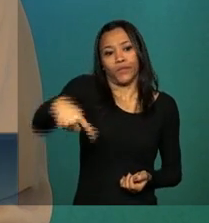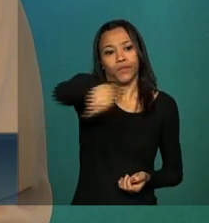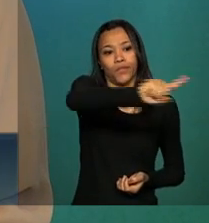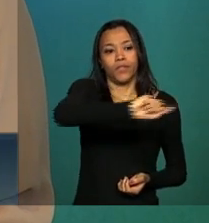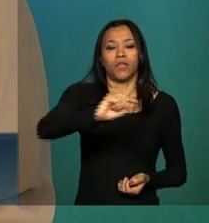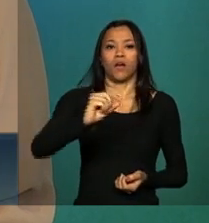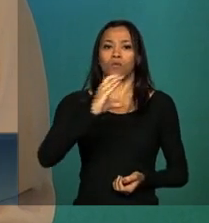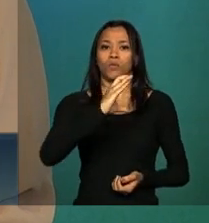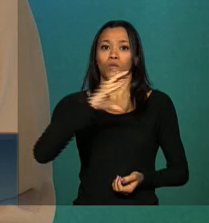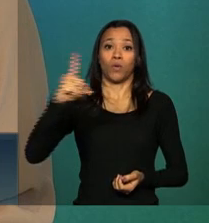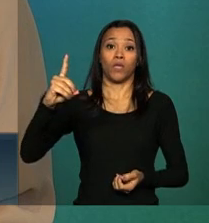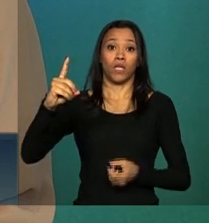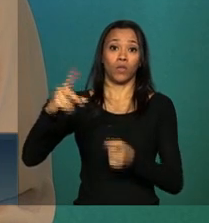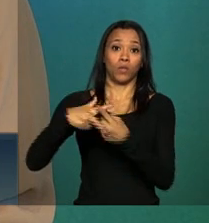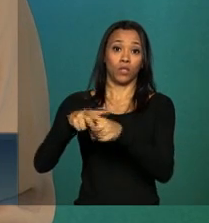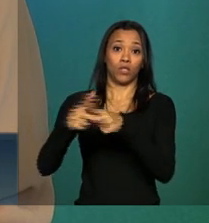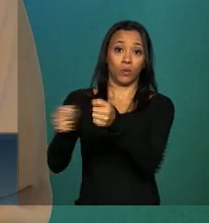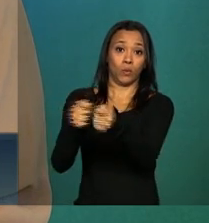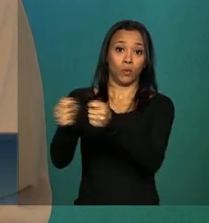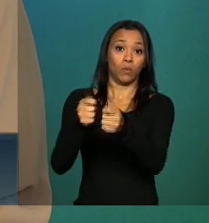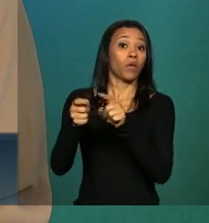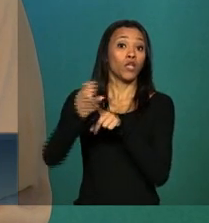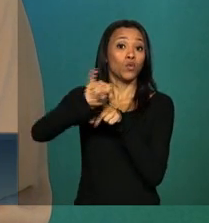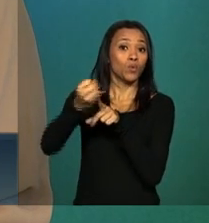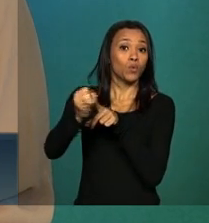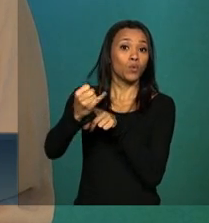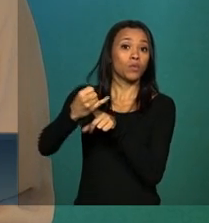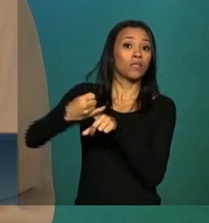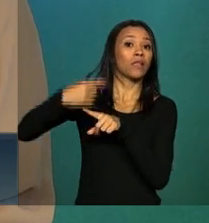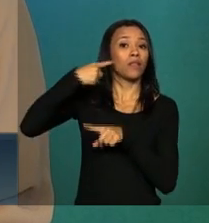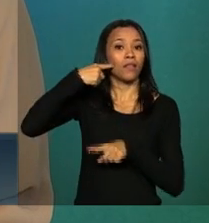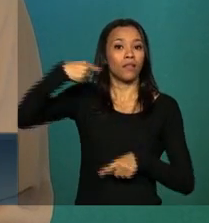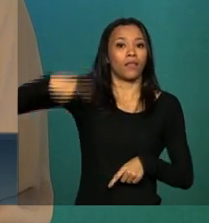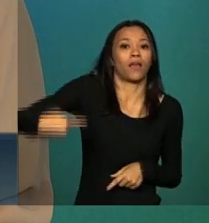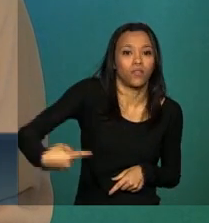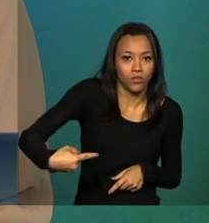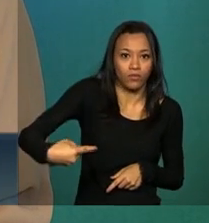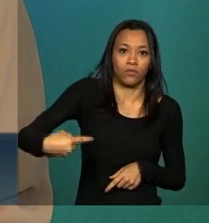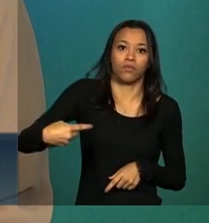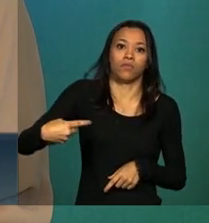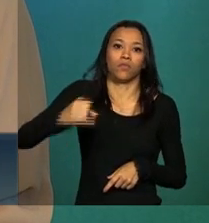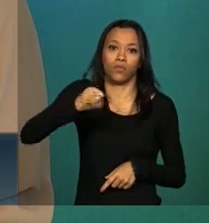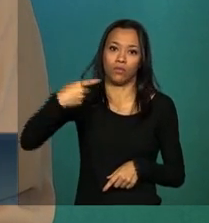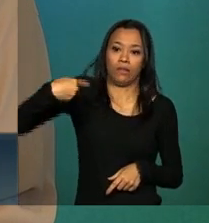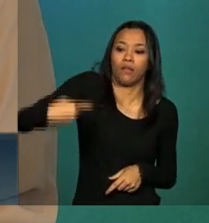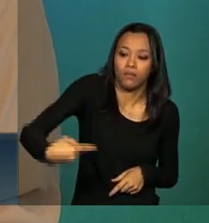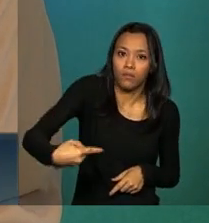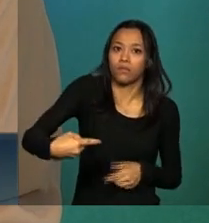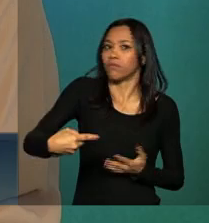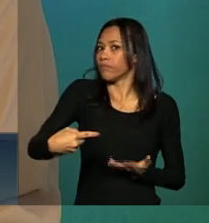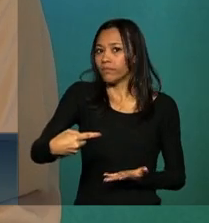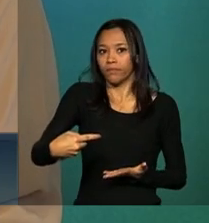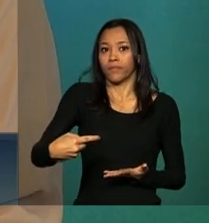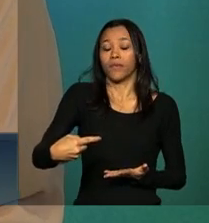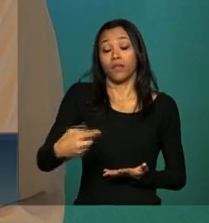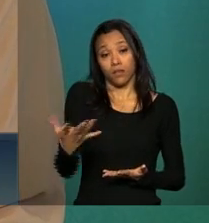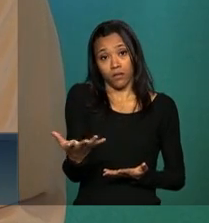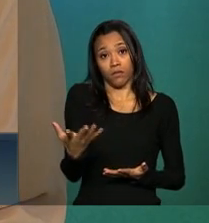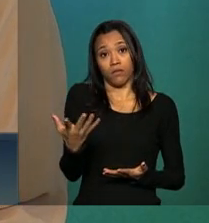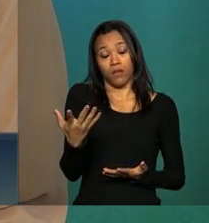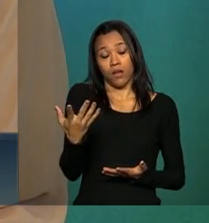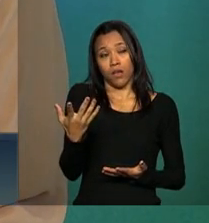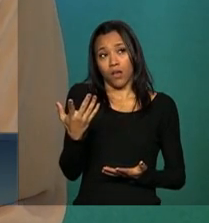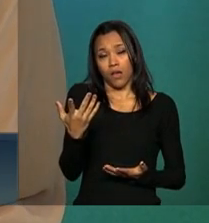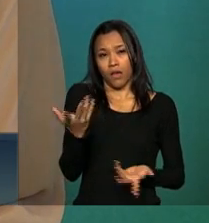ajuste fiscal é juro negativo. Porque a menos da inflação, nós teríamos juro negativo. Então, chegou-se